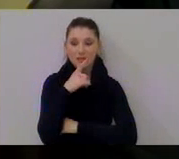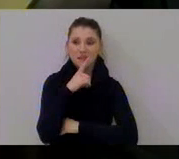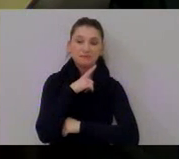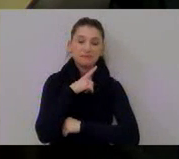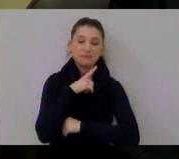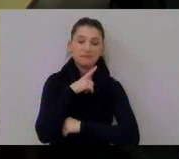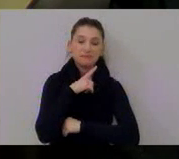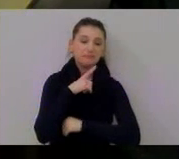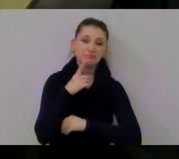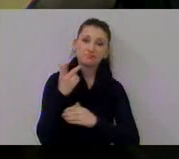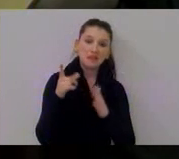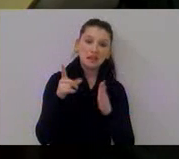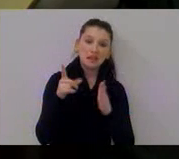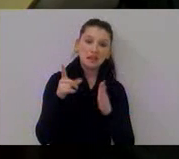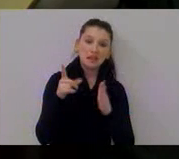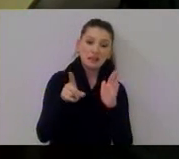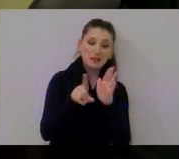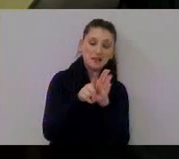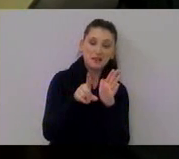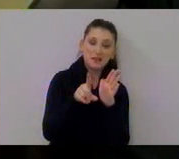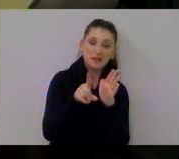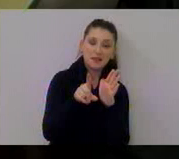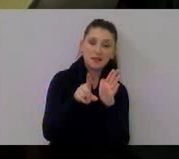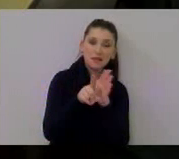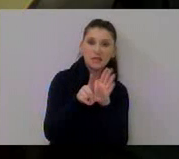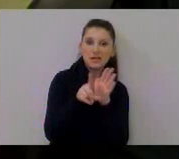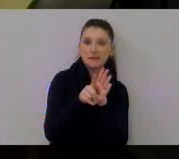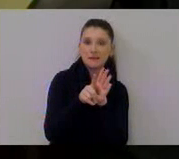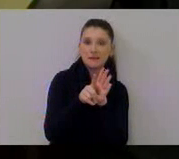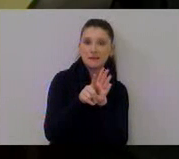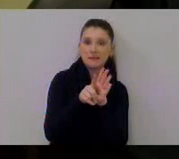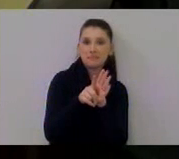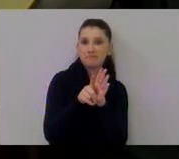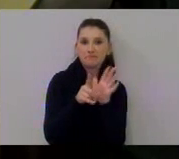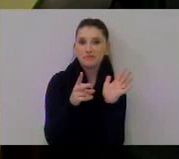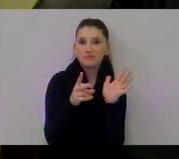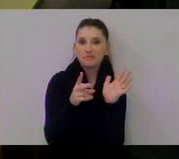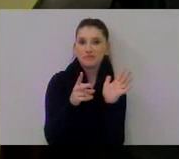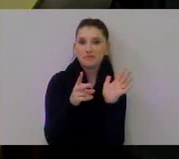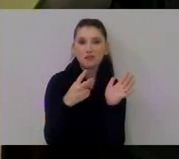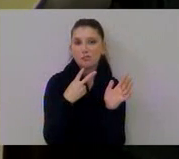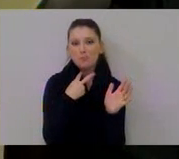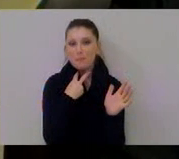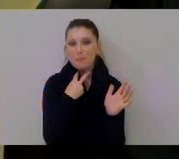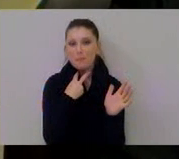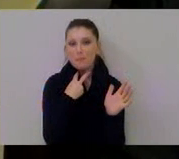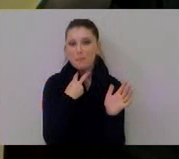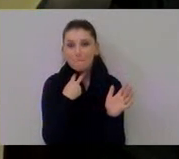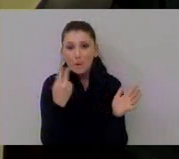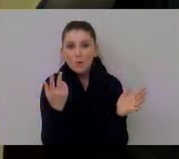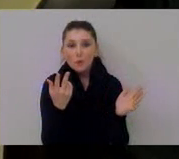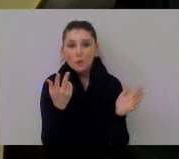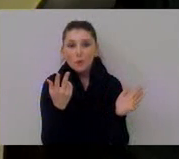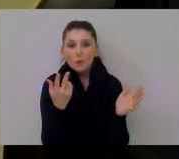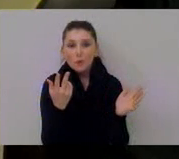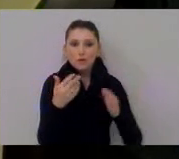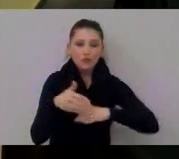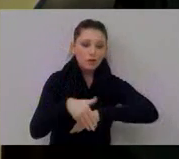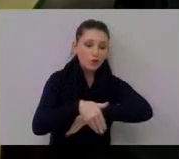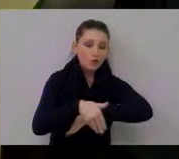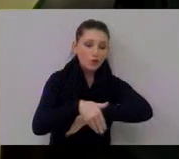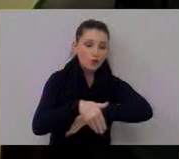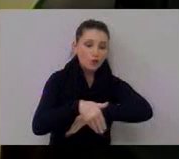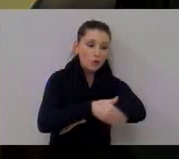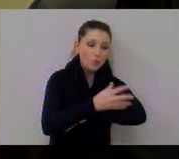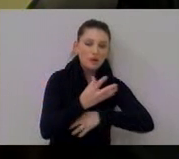de saúde onde não estiver pavimentação. Mas